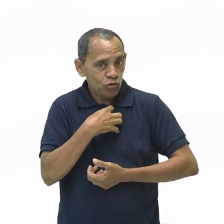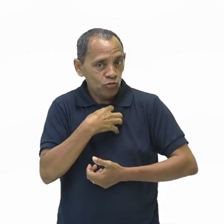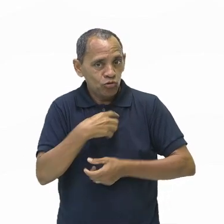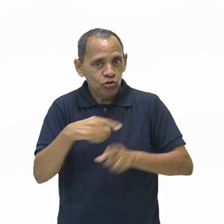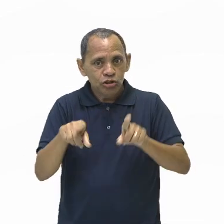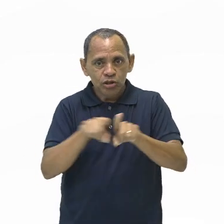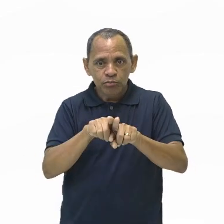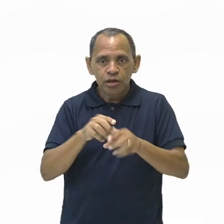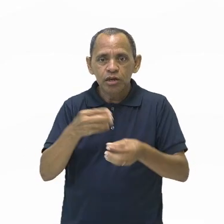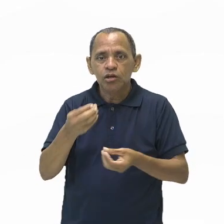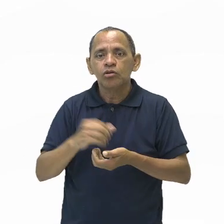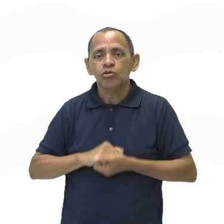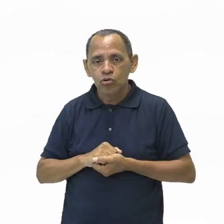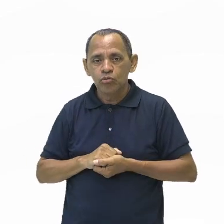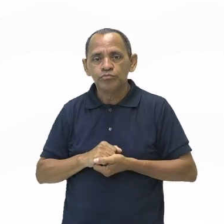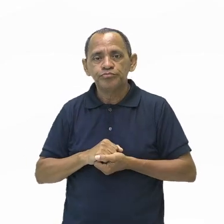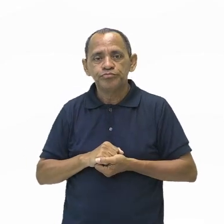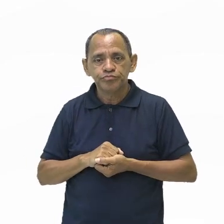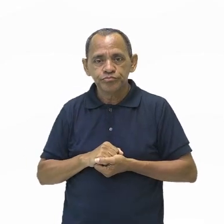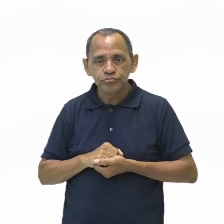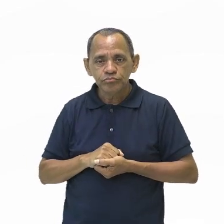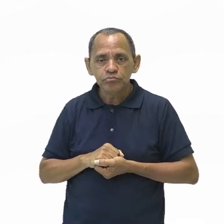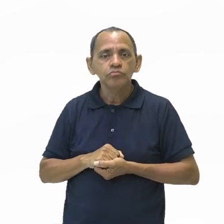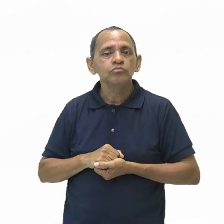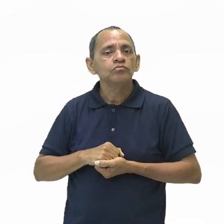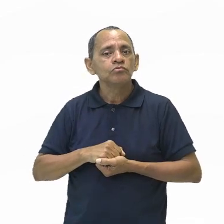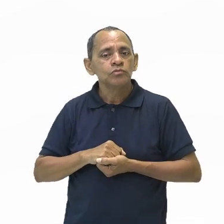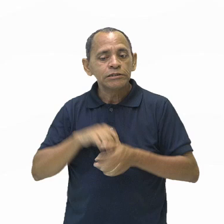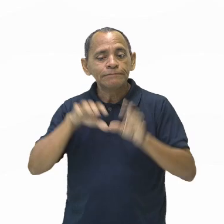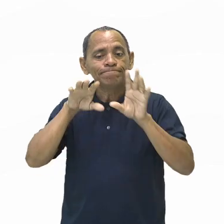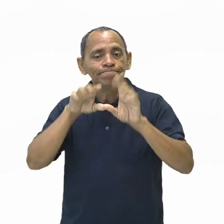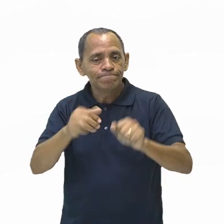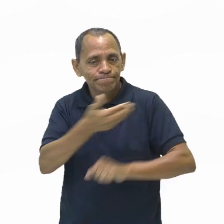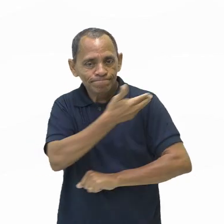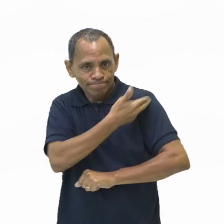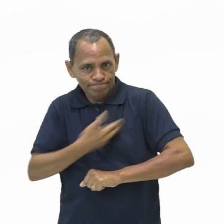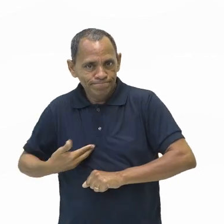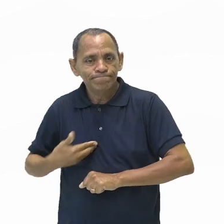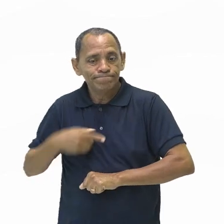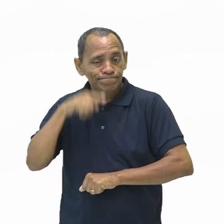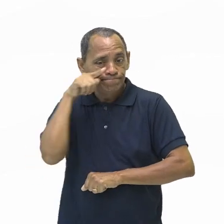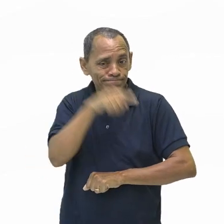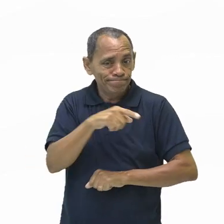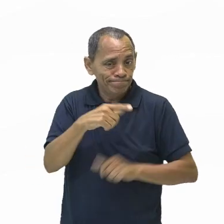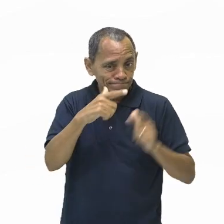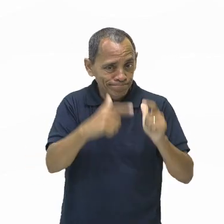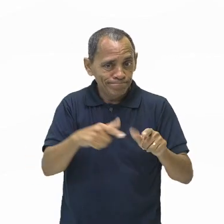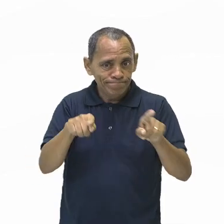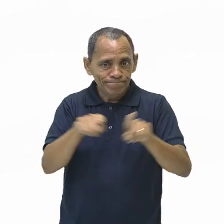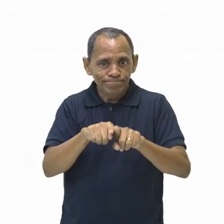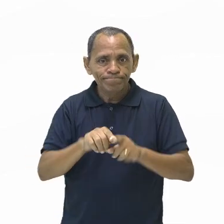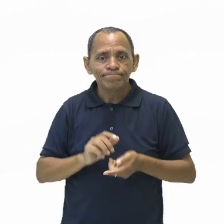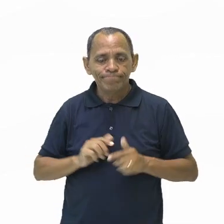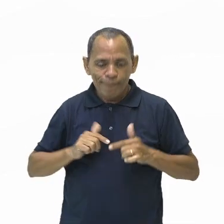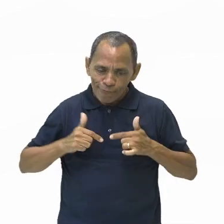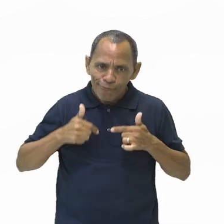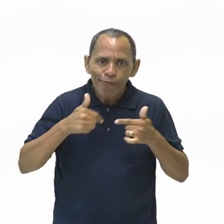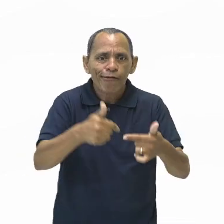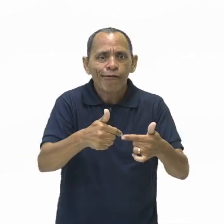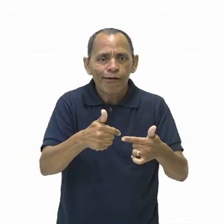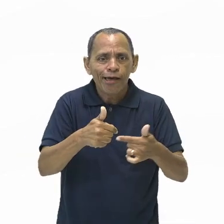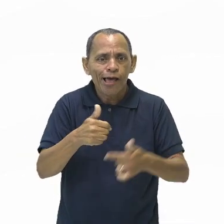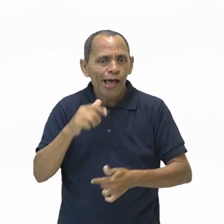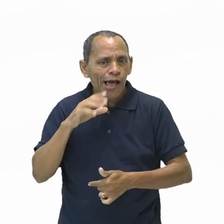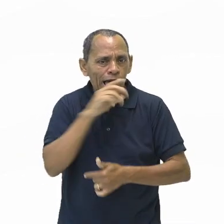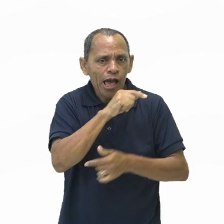o governador-geral Diogo de Mendonça Furtado. Esse ataque repentino, esse